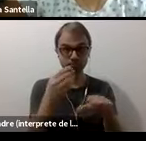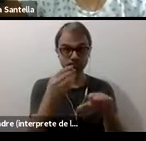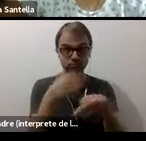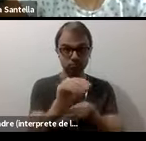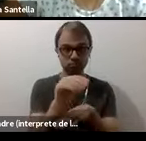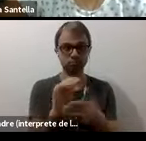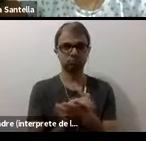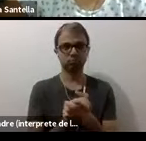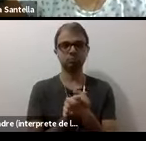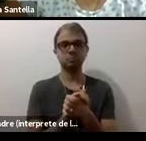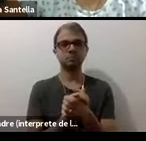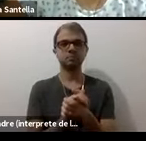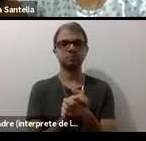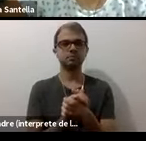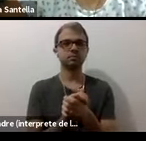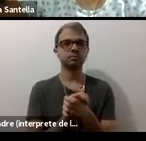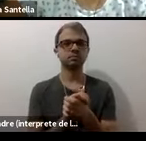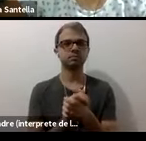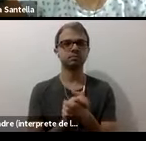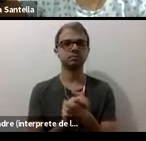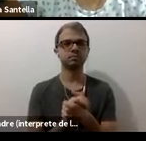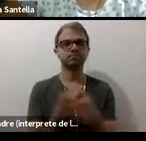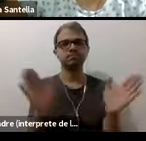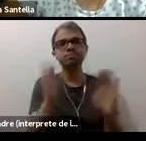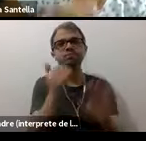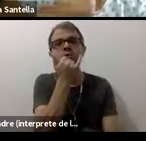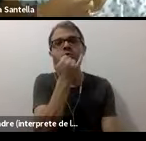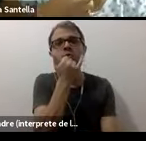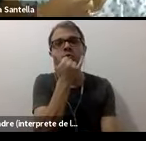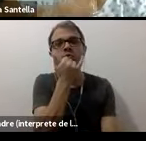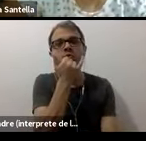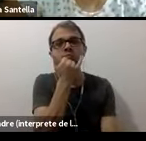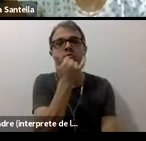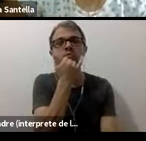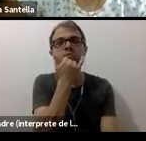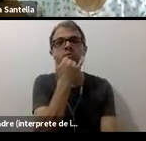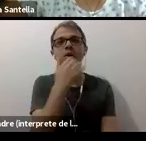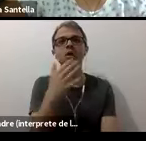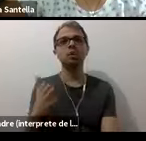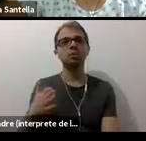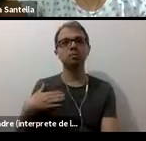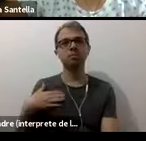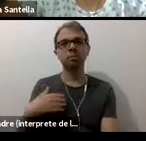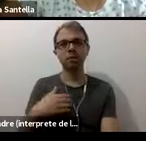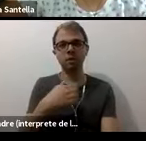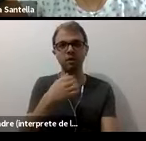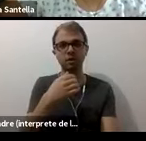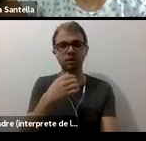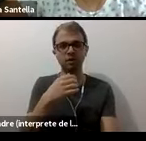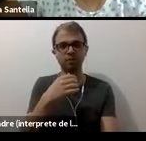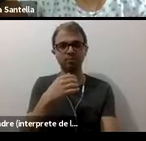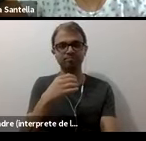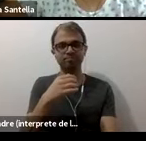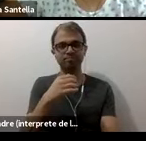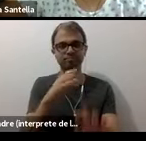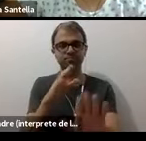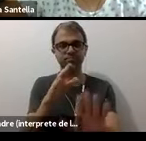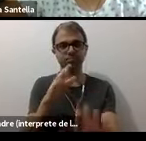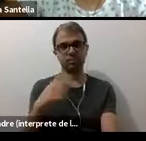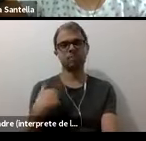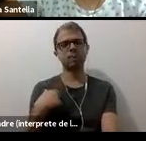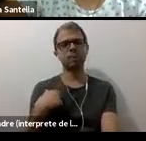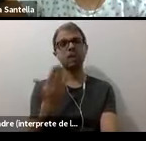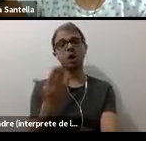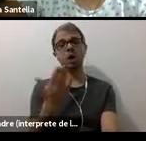Ai, desculpa, meu microfone estava desligado, mas é isso mesmo, né, Lu? A gente então tem essa questão da rotina, né, que